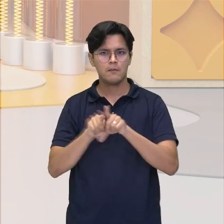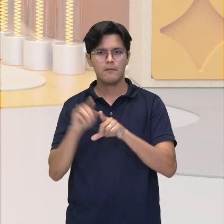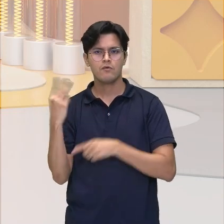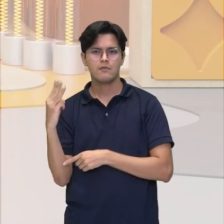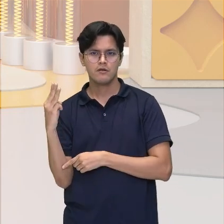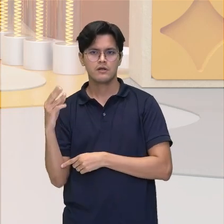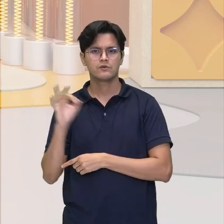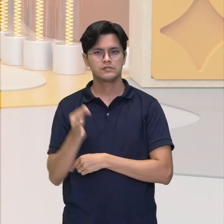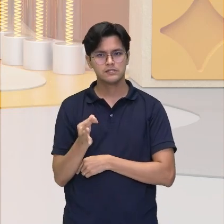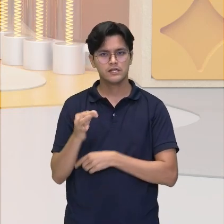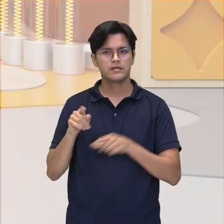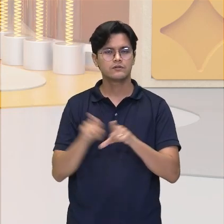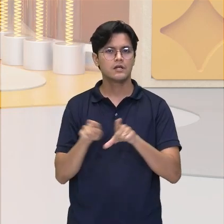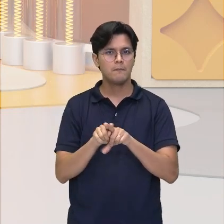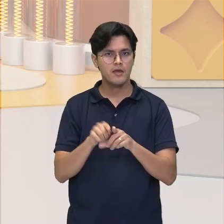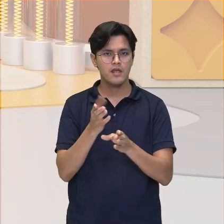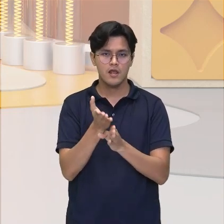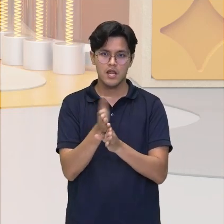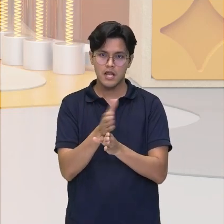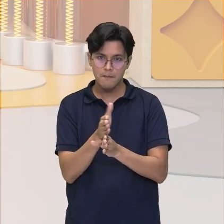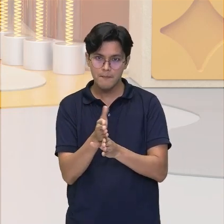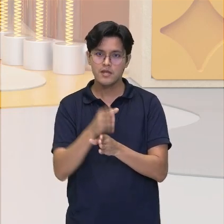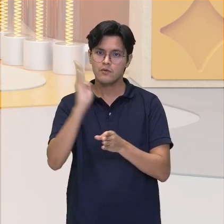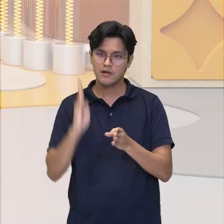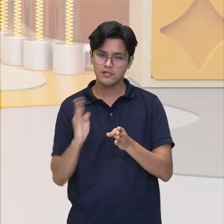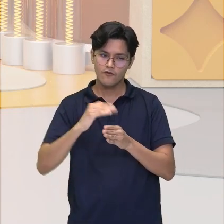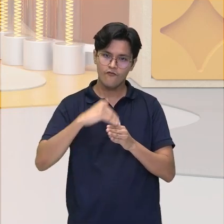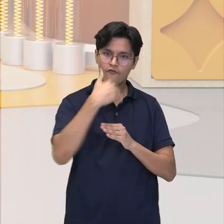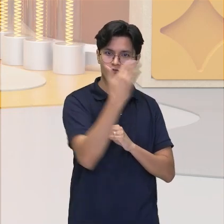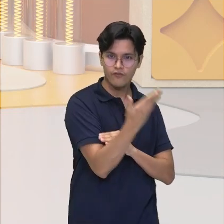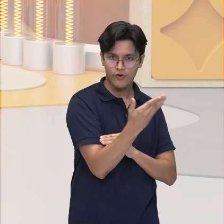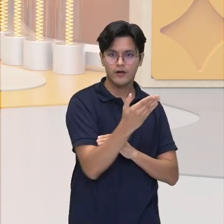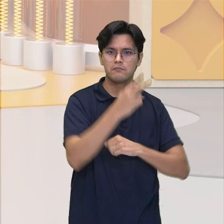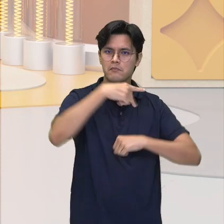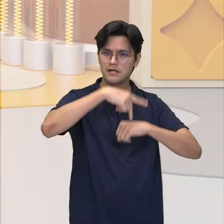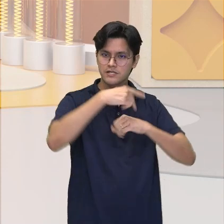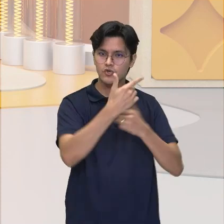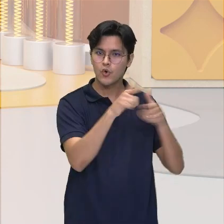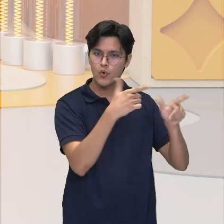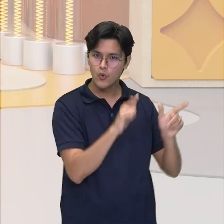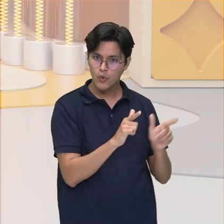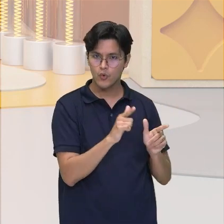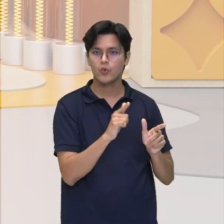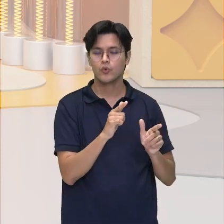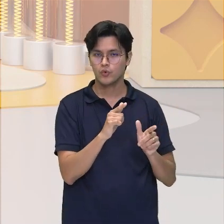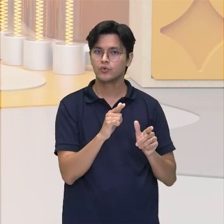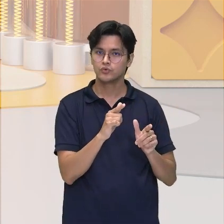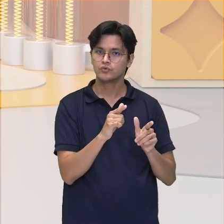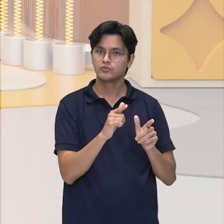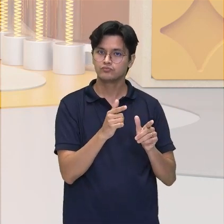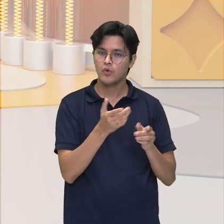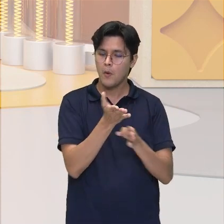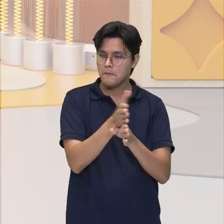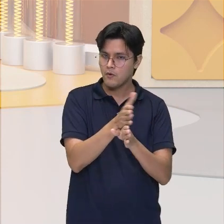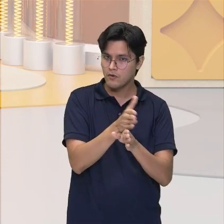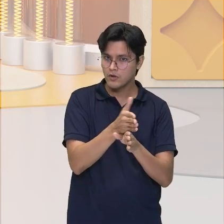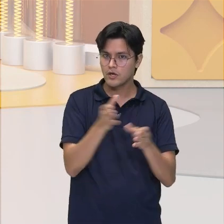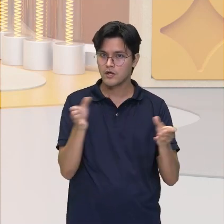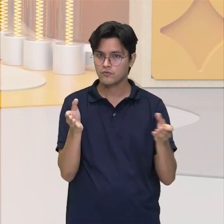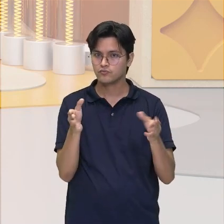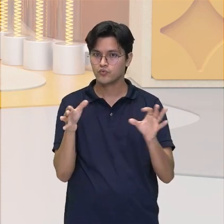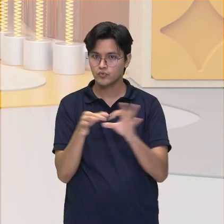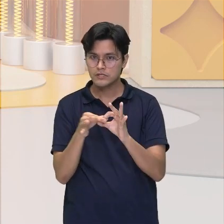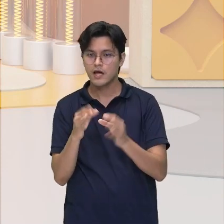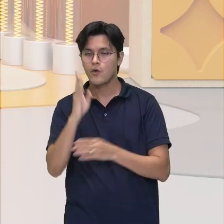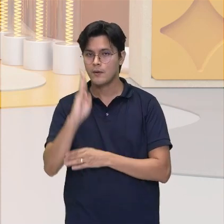está presente ali também em outros países da América do Sul, né, os países que fazem fronteira ali com o